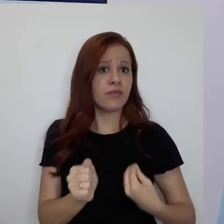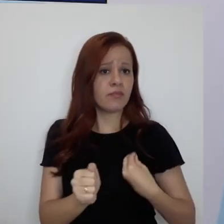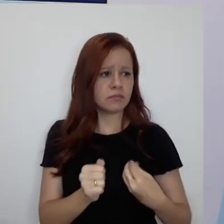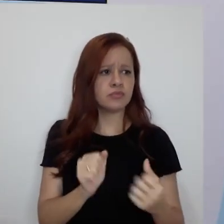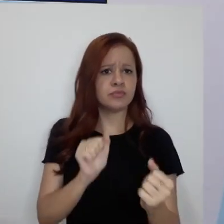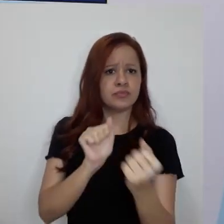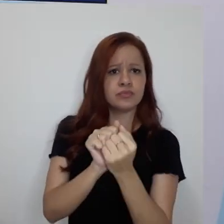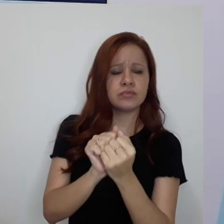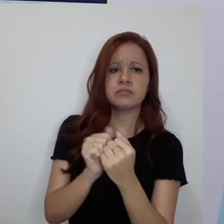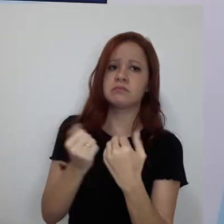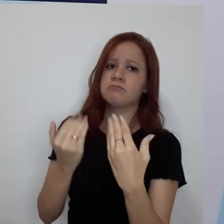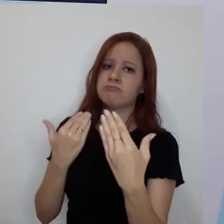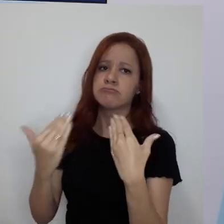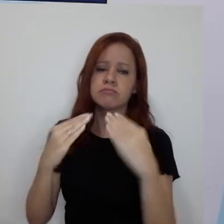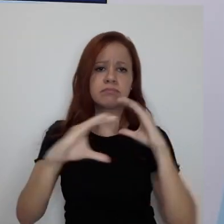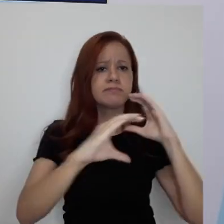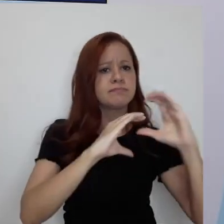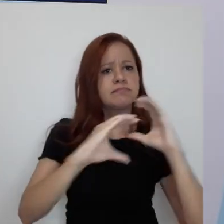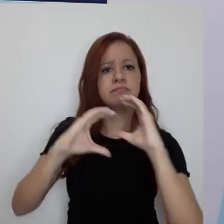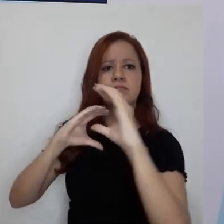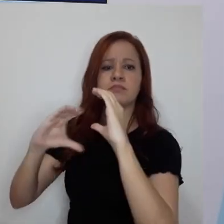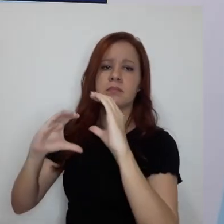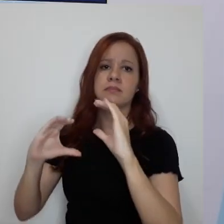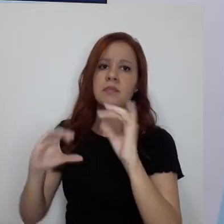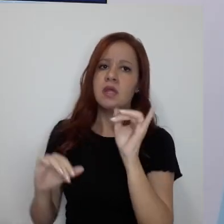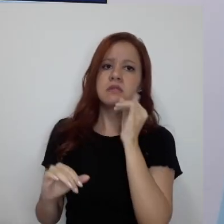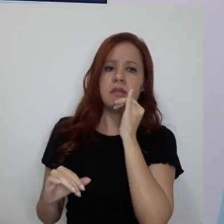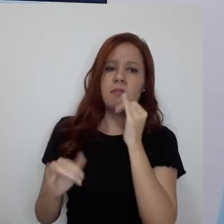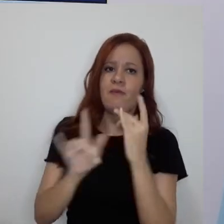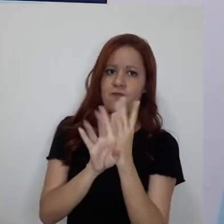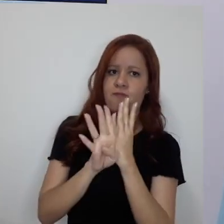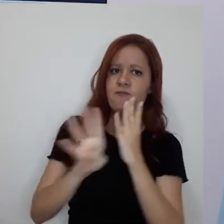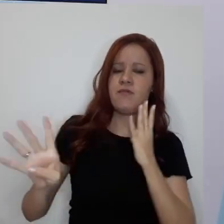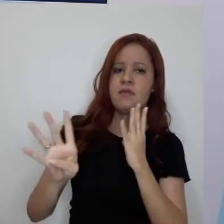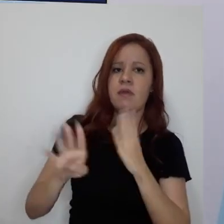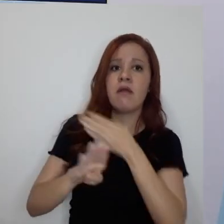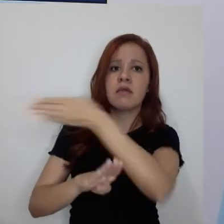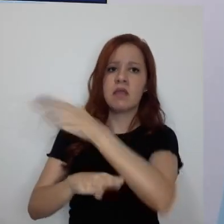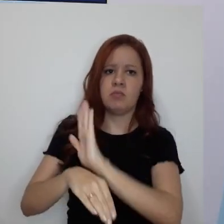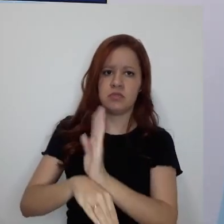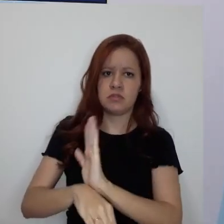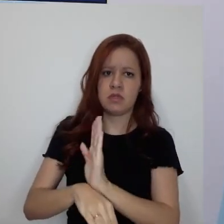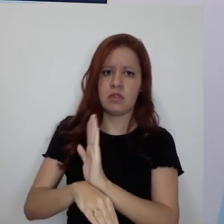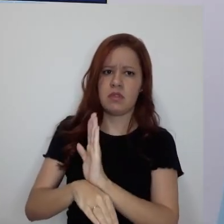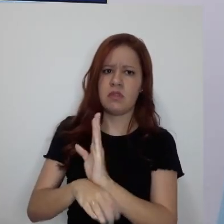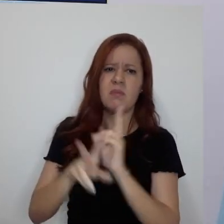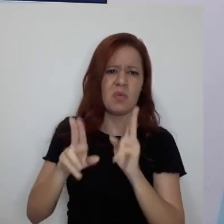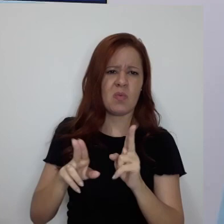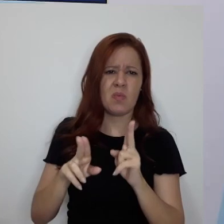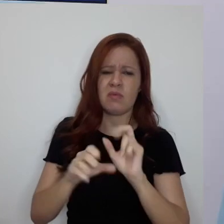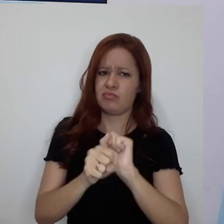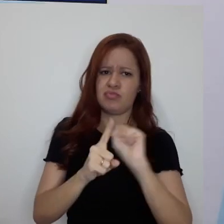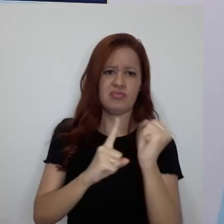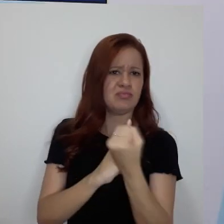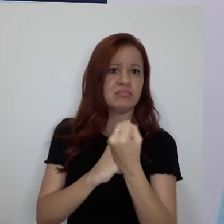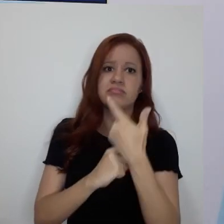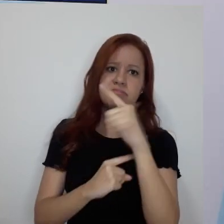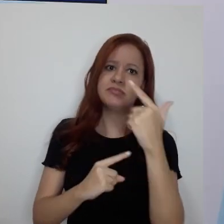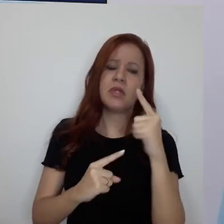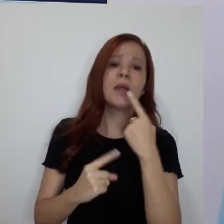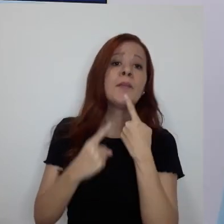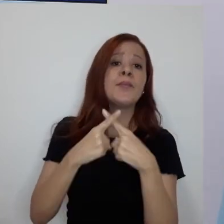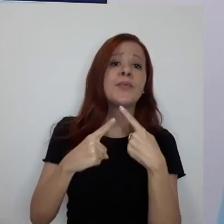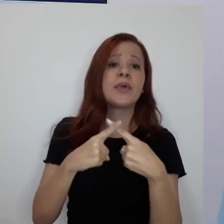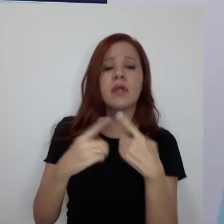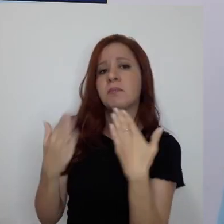comum. Pessoas numa fila para entrar no cinema não vão constituir um grupo social, tá, gente? Porque não existe